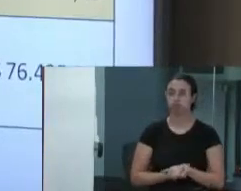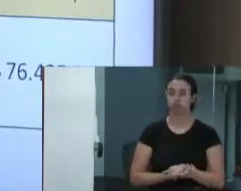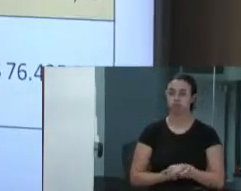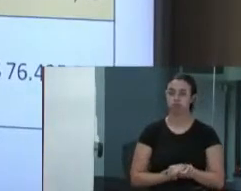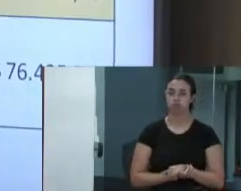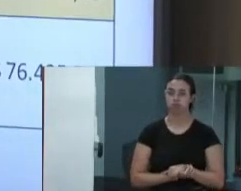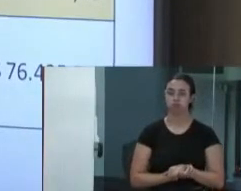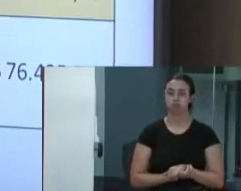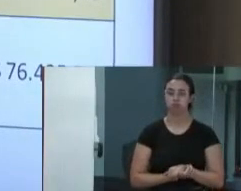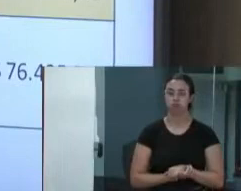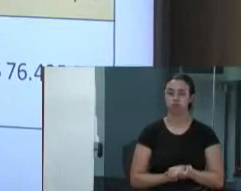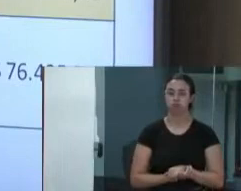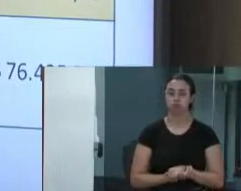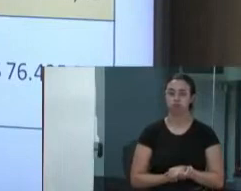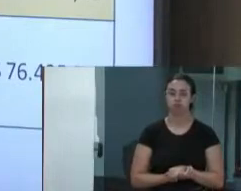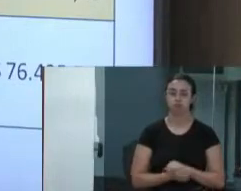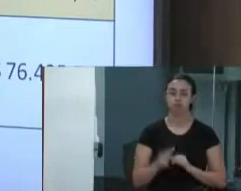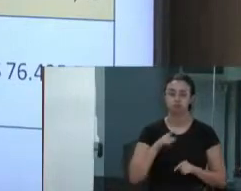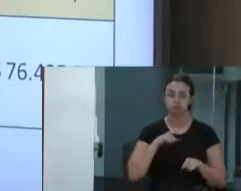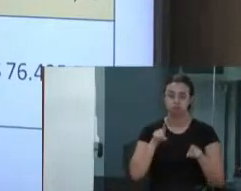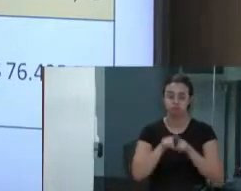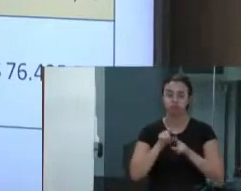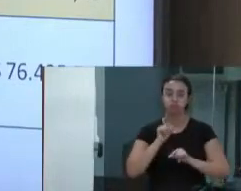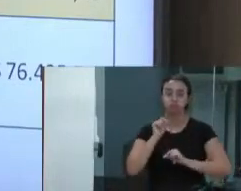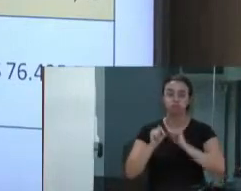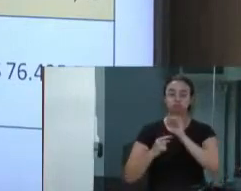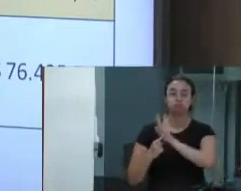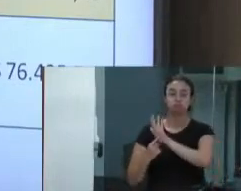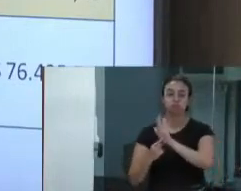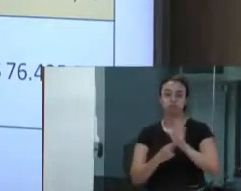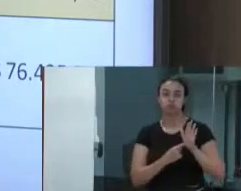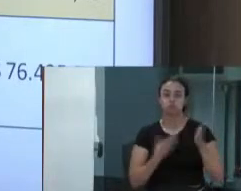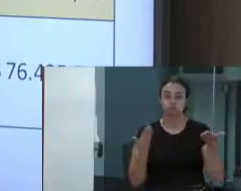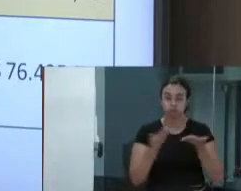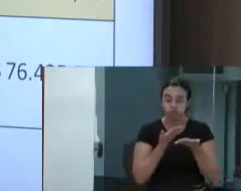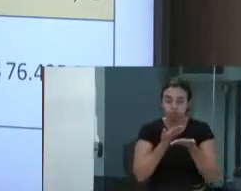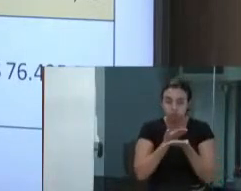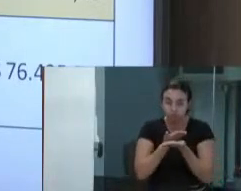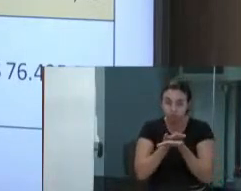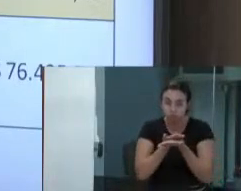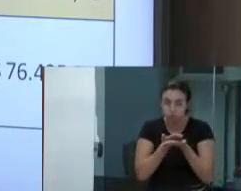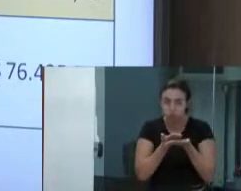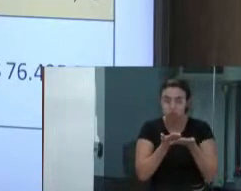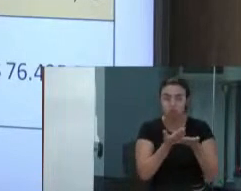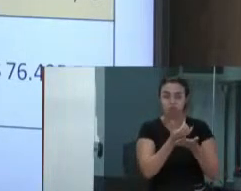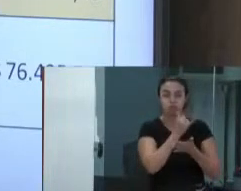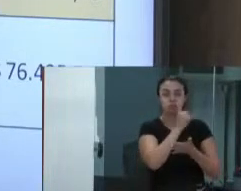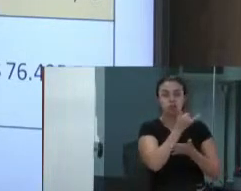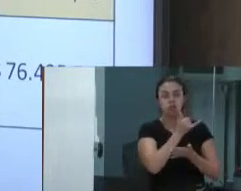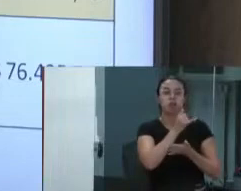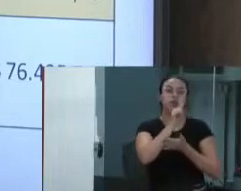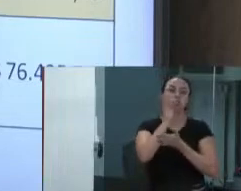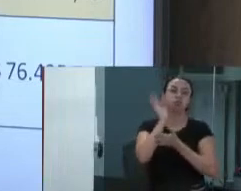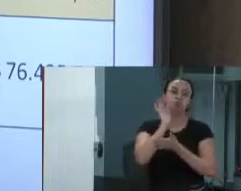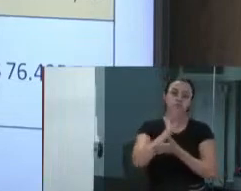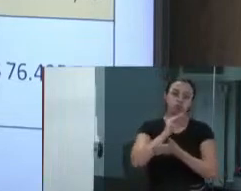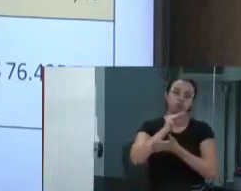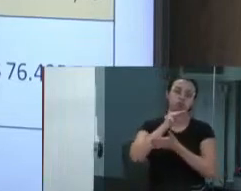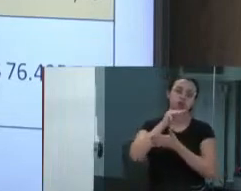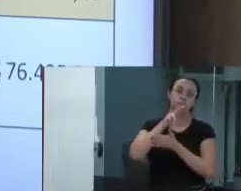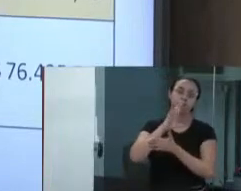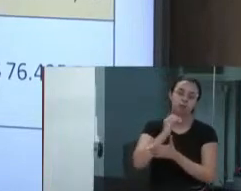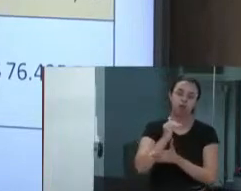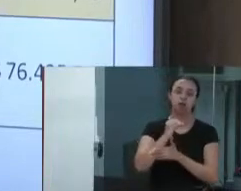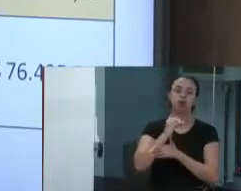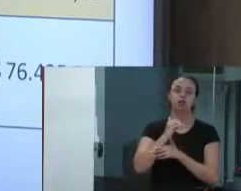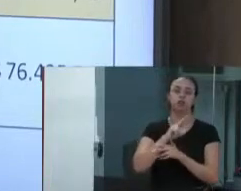E aí a gente traz também o que a gente tem, né, em vigor, ou que foi executado agora no primeiro semestre, né, o que já foi repassado